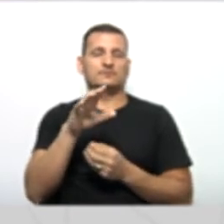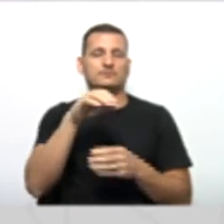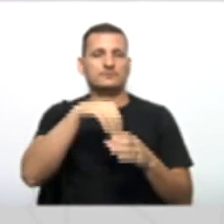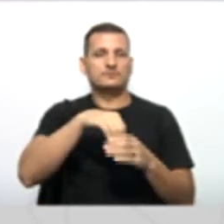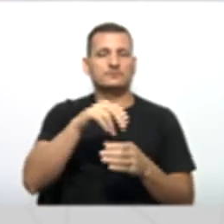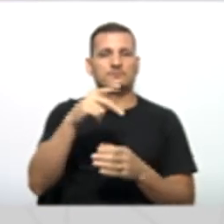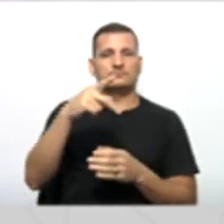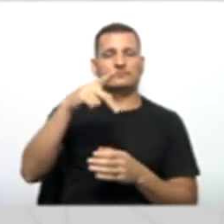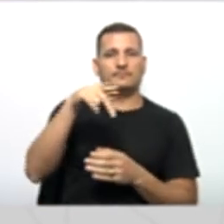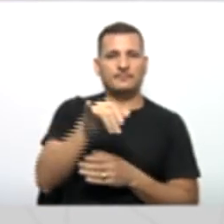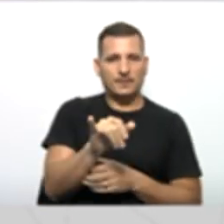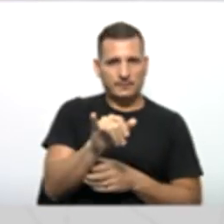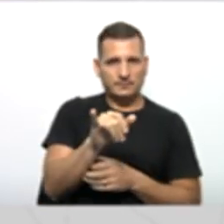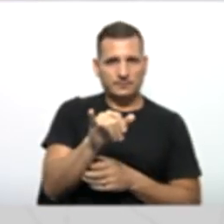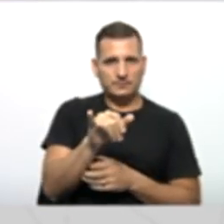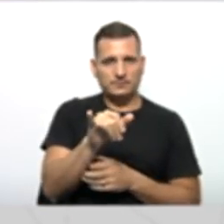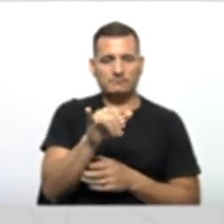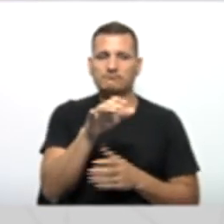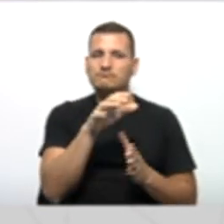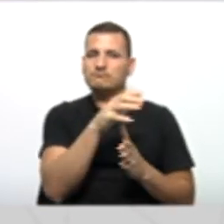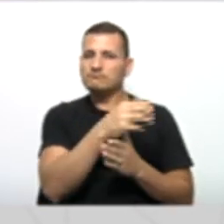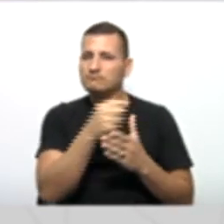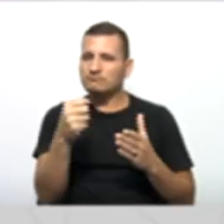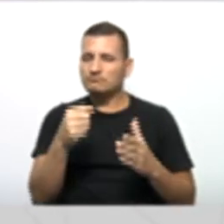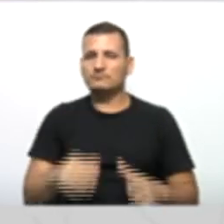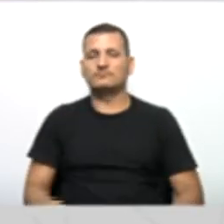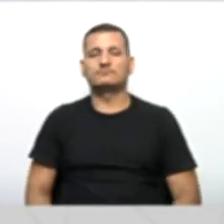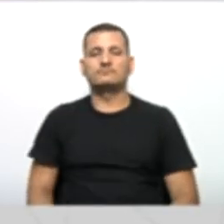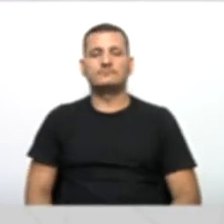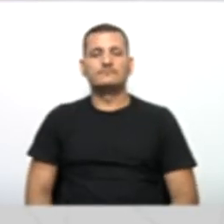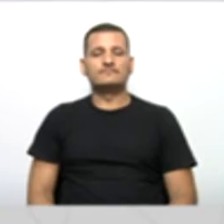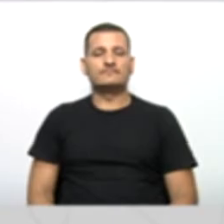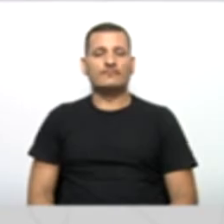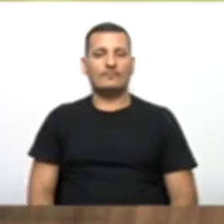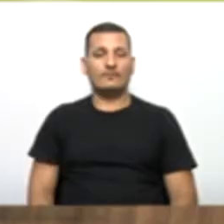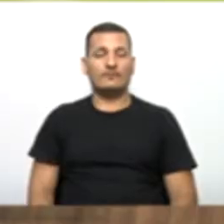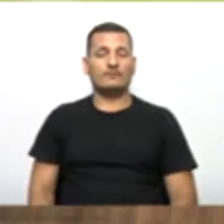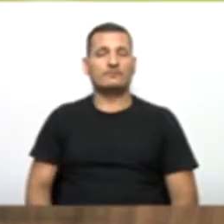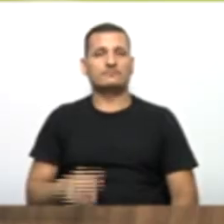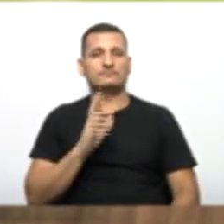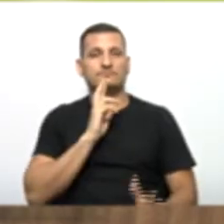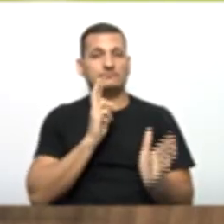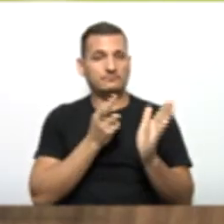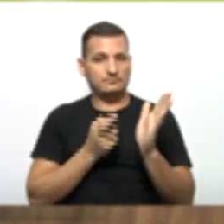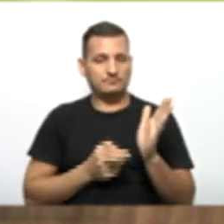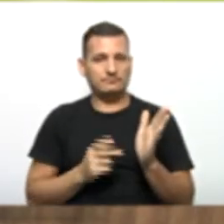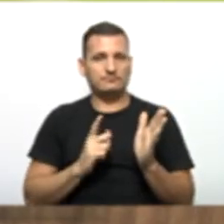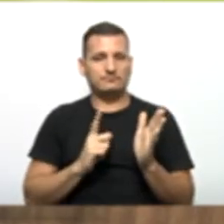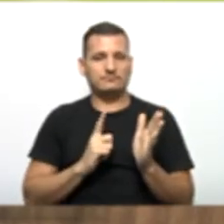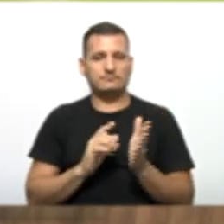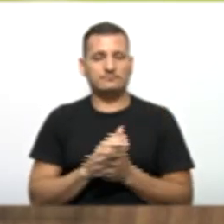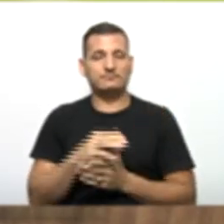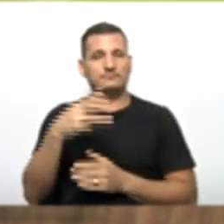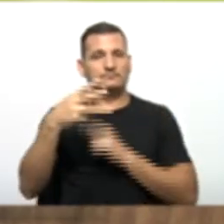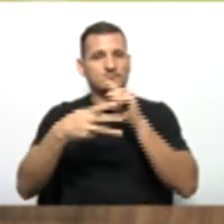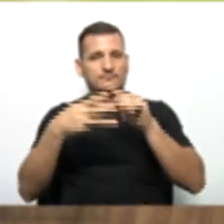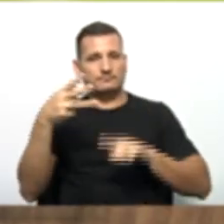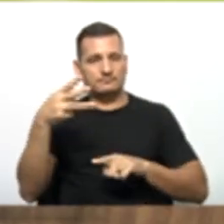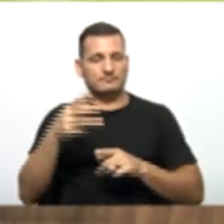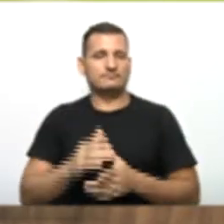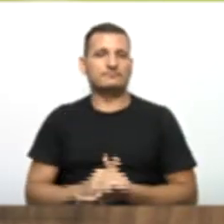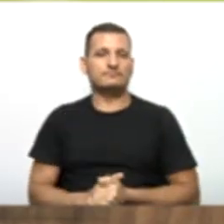pai no banco de dados ea élan ó nós tivemos aqui 3 respostas